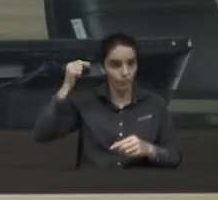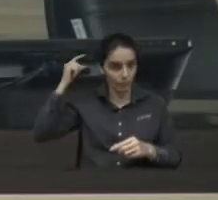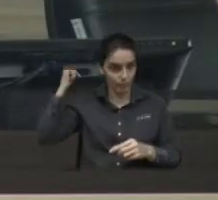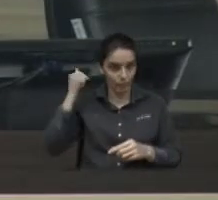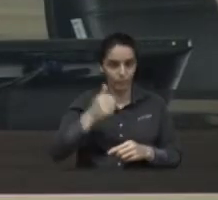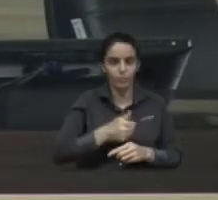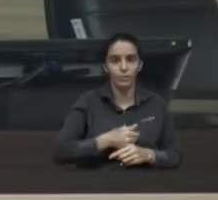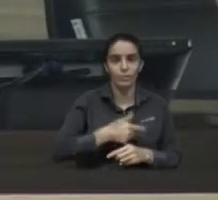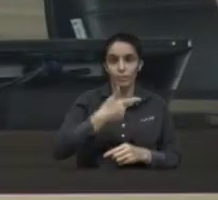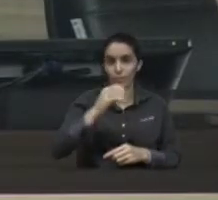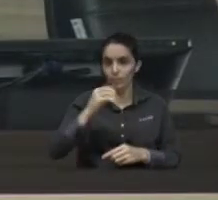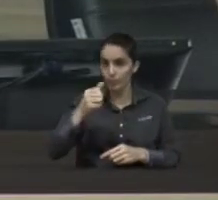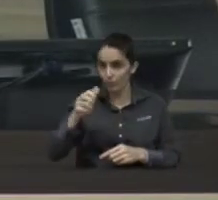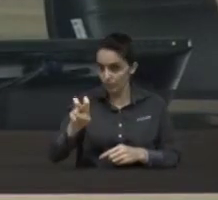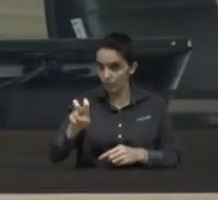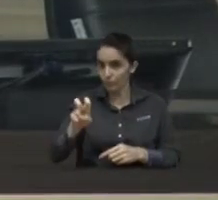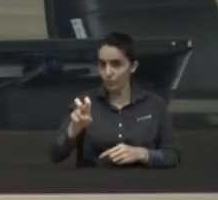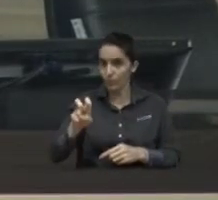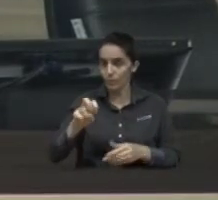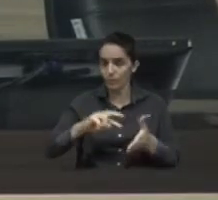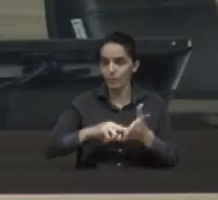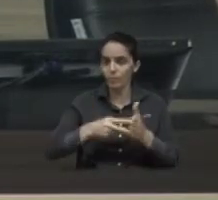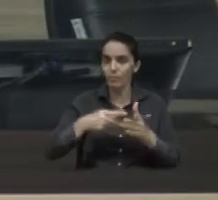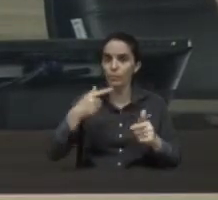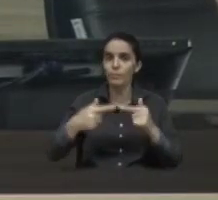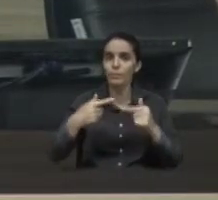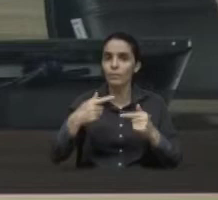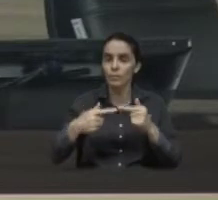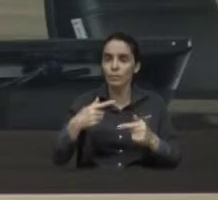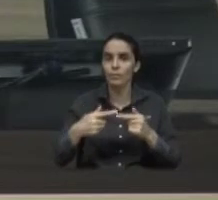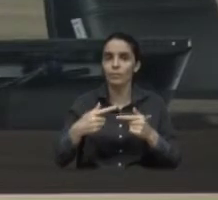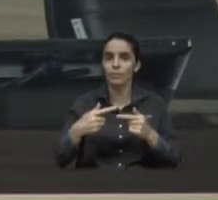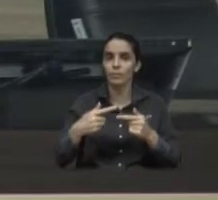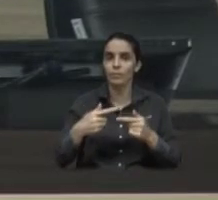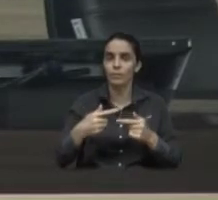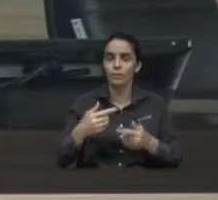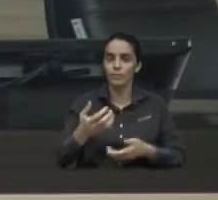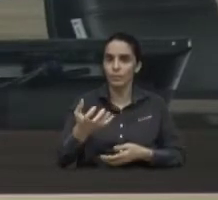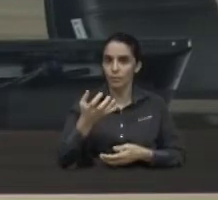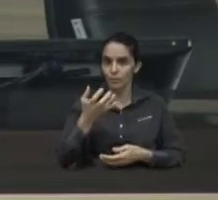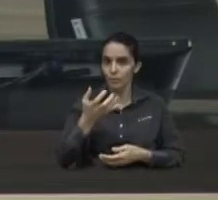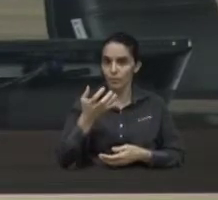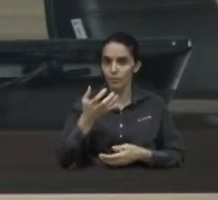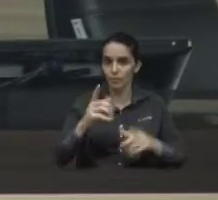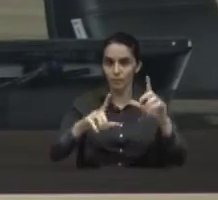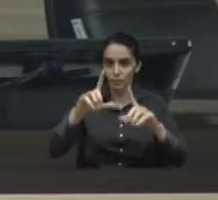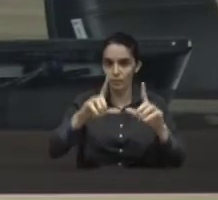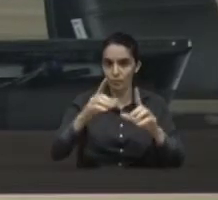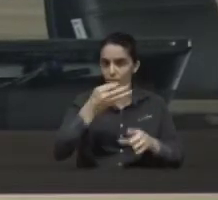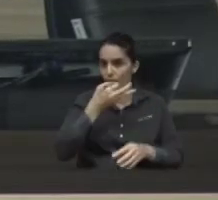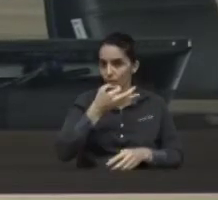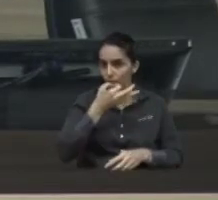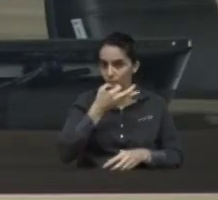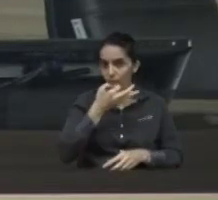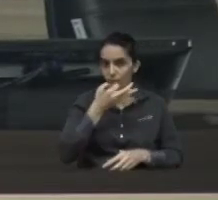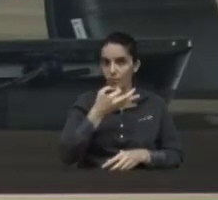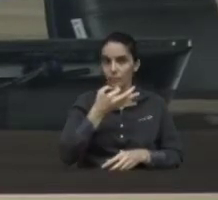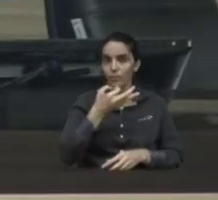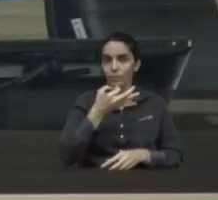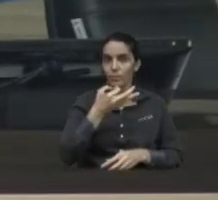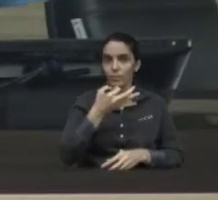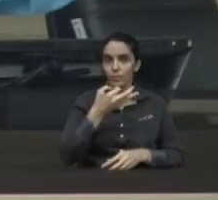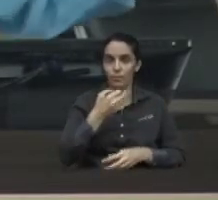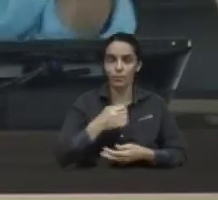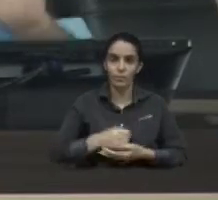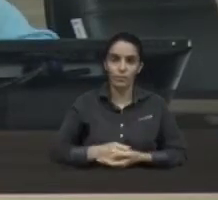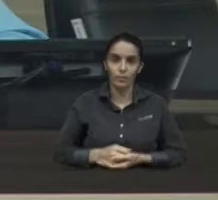2015, era um fato político. Ele queria trazer a TV Opinião, que o que ele queria saber